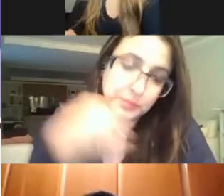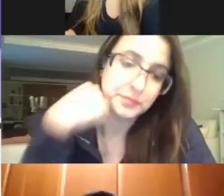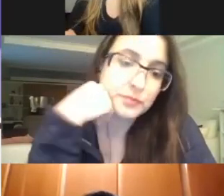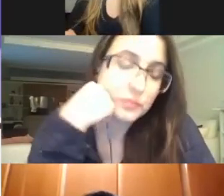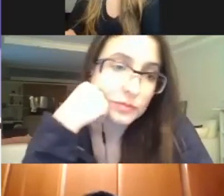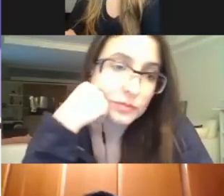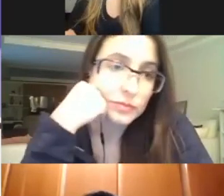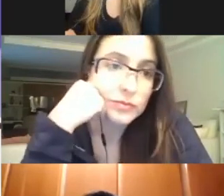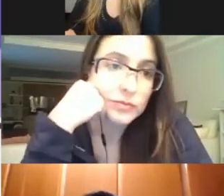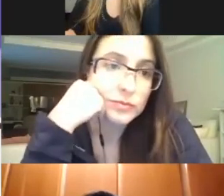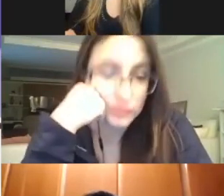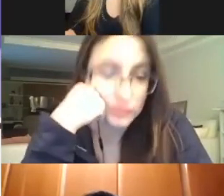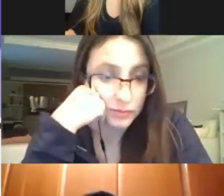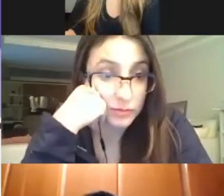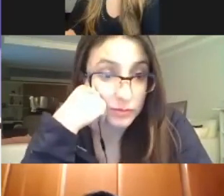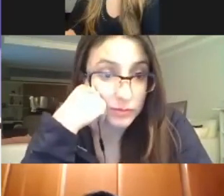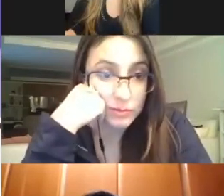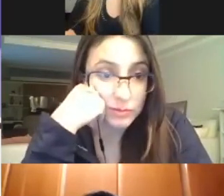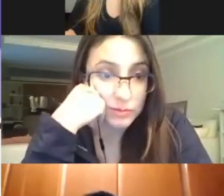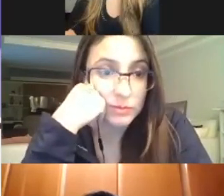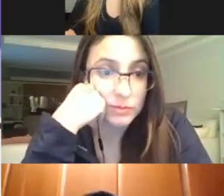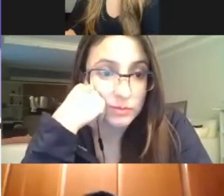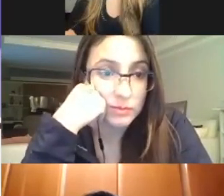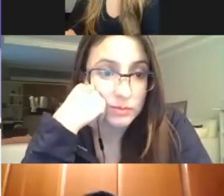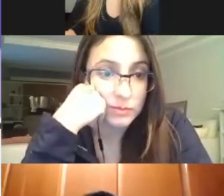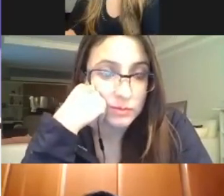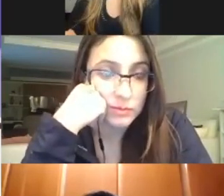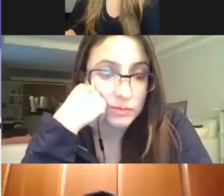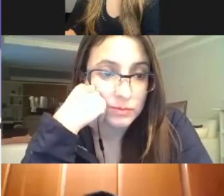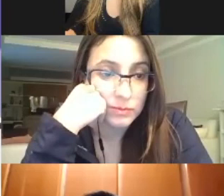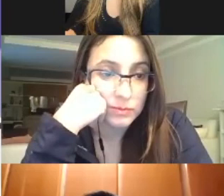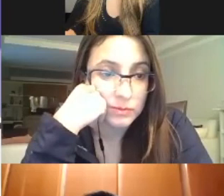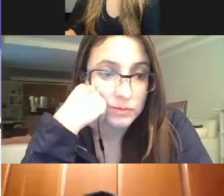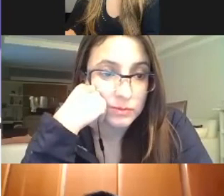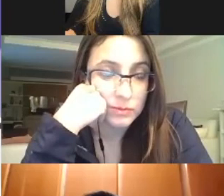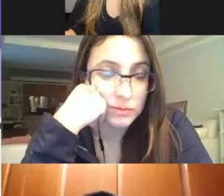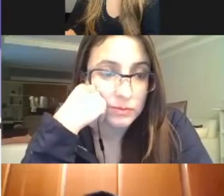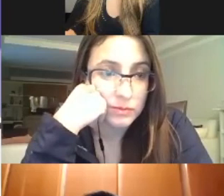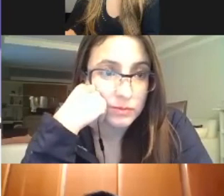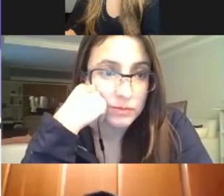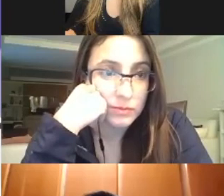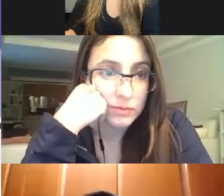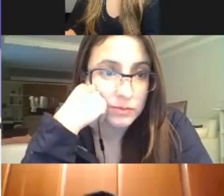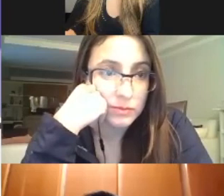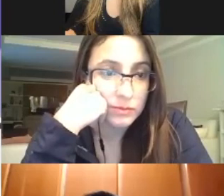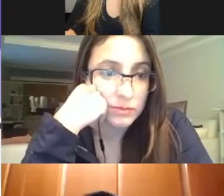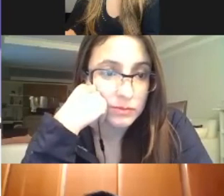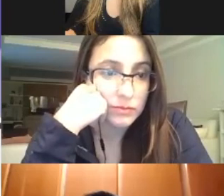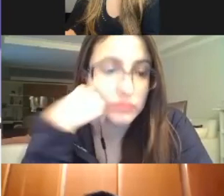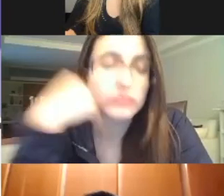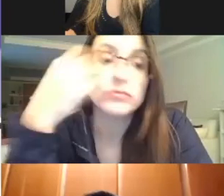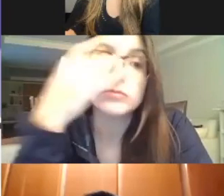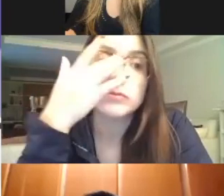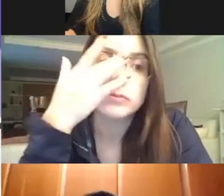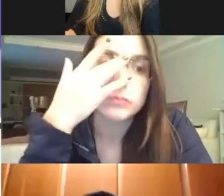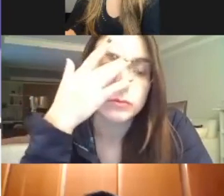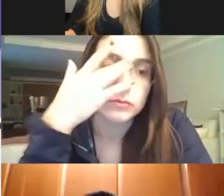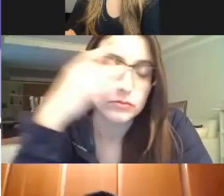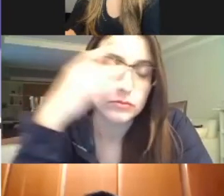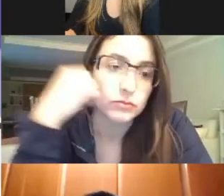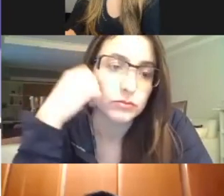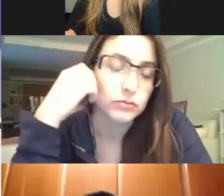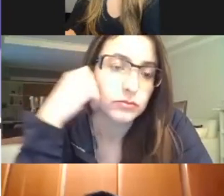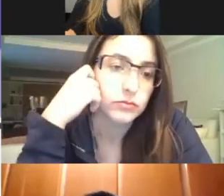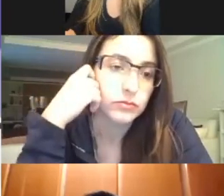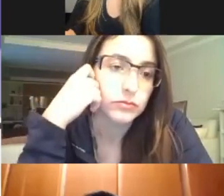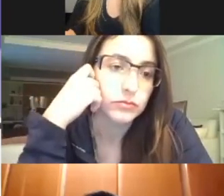na semana eu ia numa churrascaria, eu ia num restaurante por quilo. Hoje eu preciso comer todo dia o que eu preparo. Então, meu